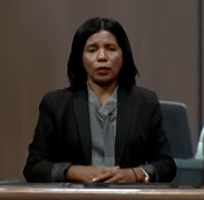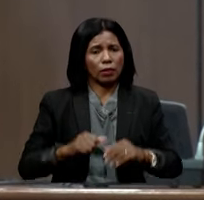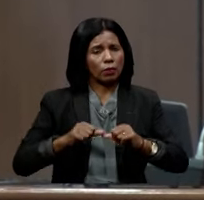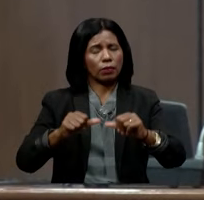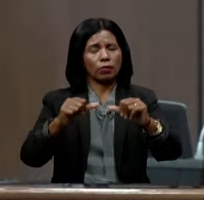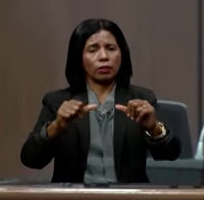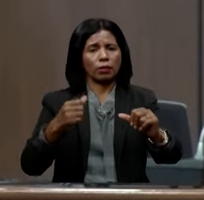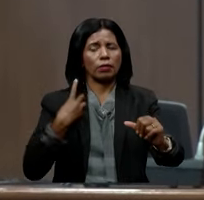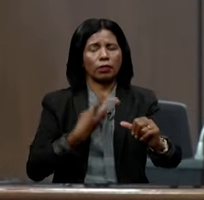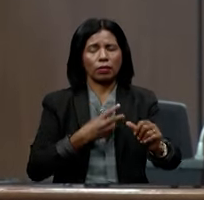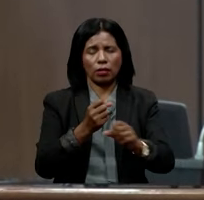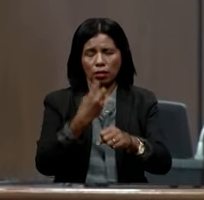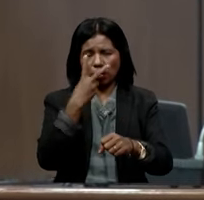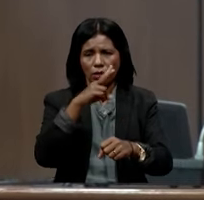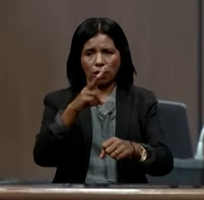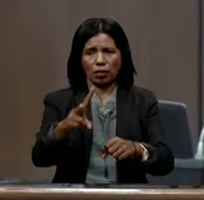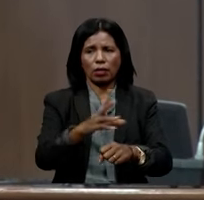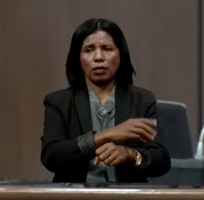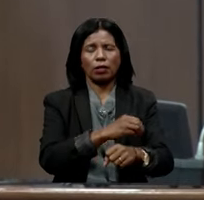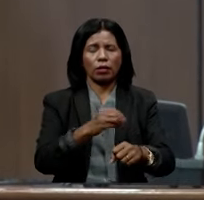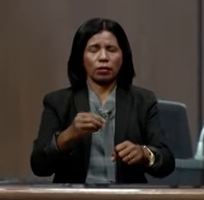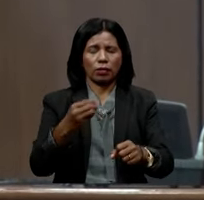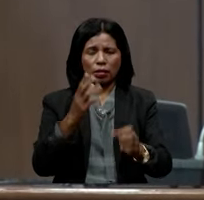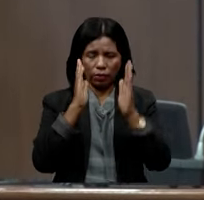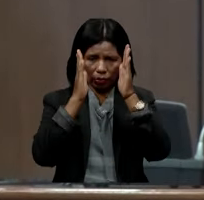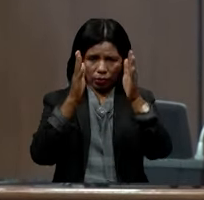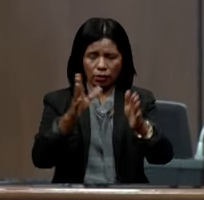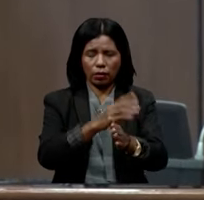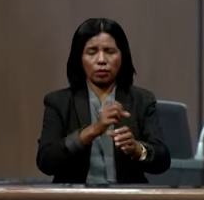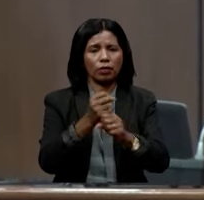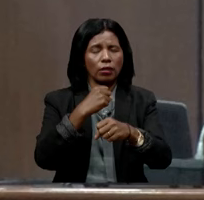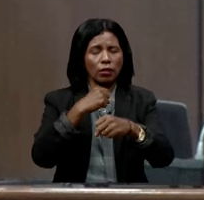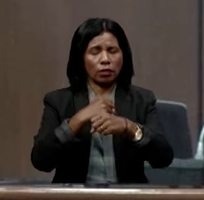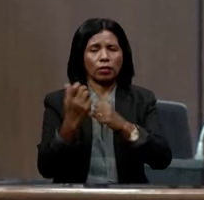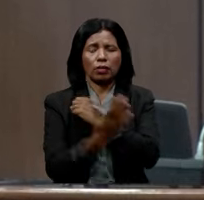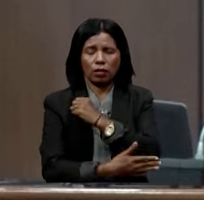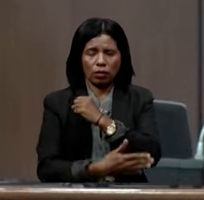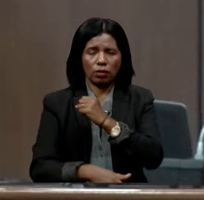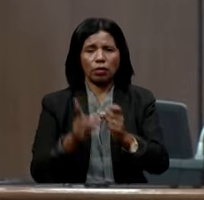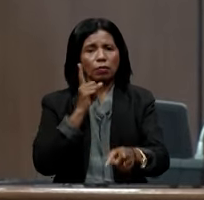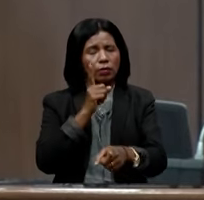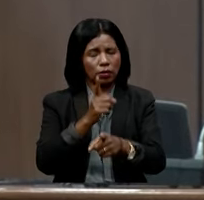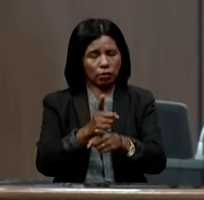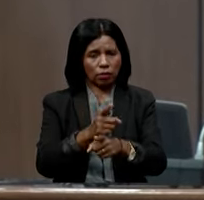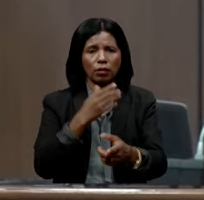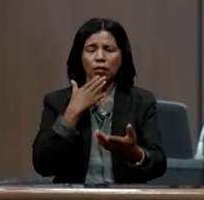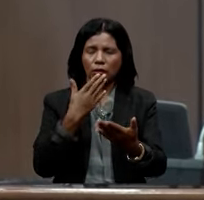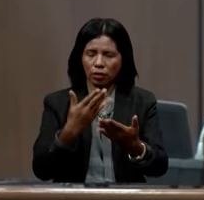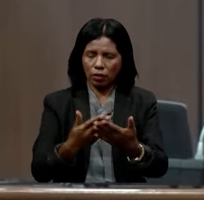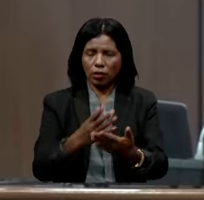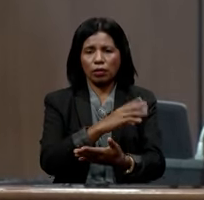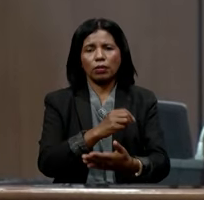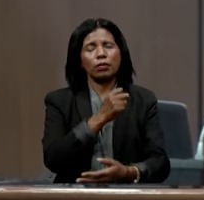Continuaremos a caminhar juntos, firmes no propósito de construir uma nação próspera, justa e